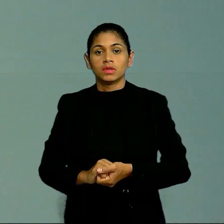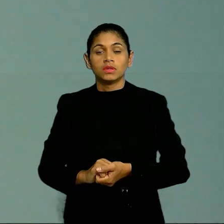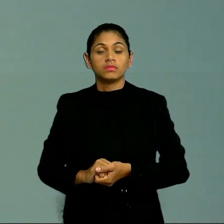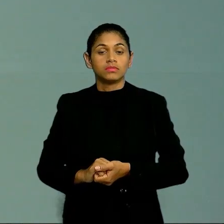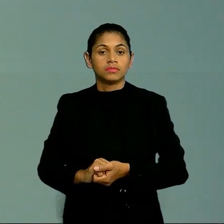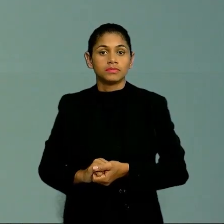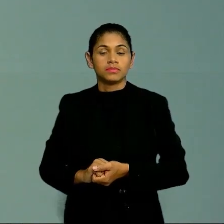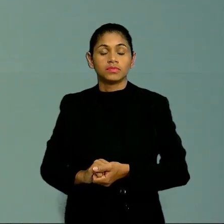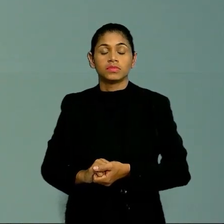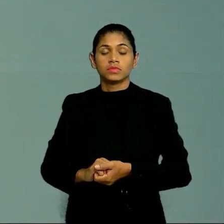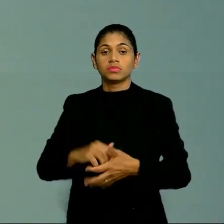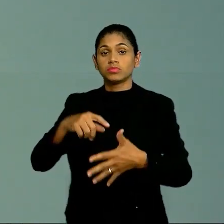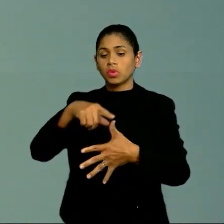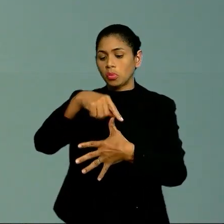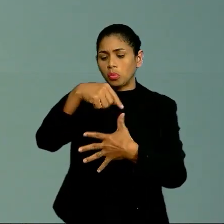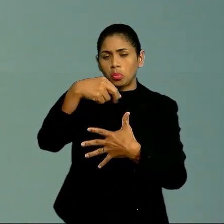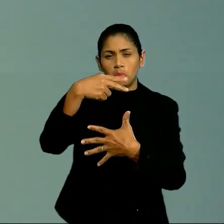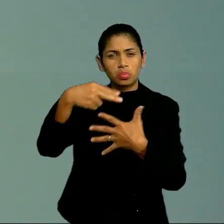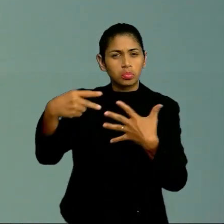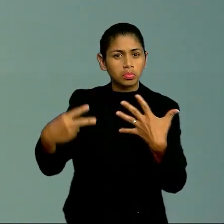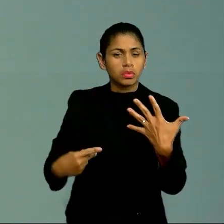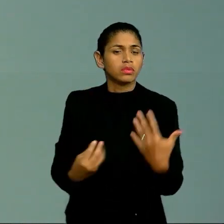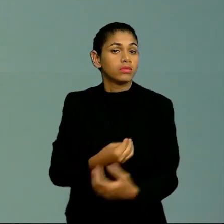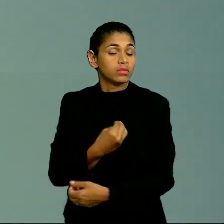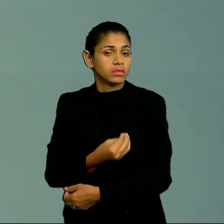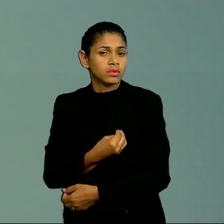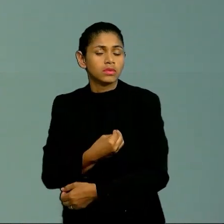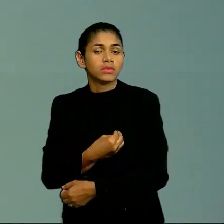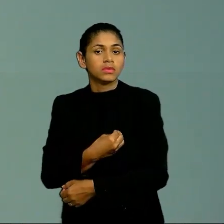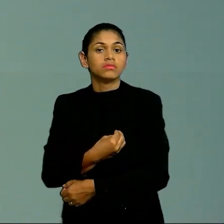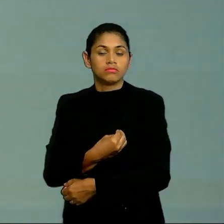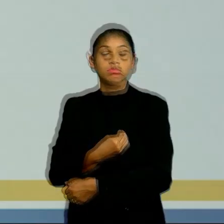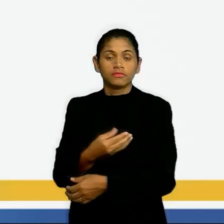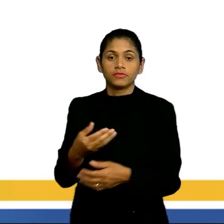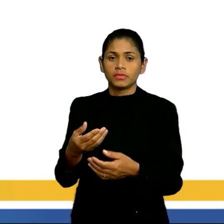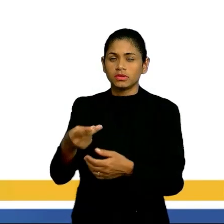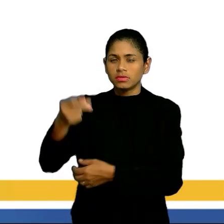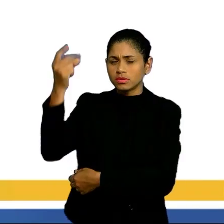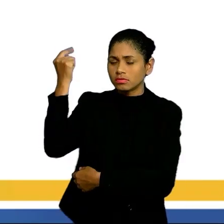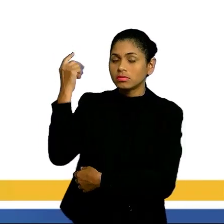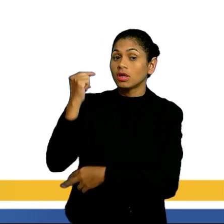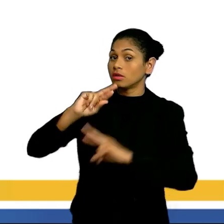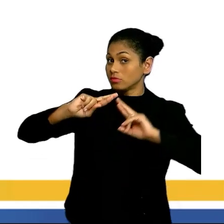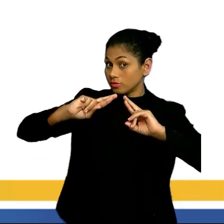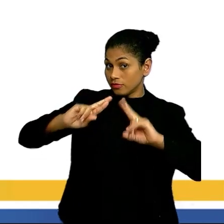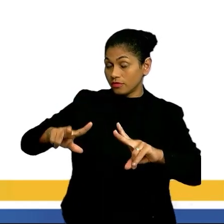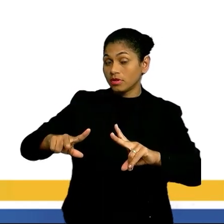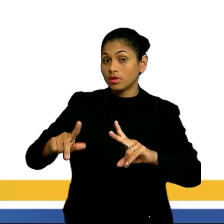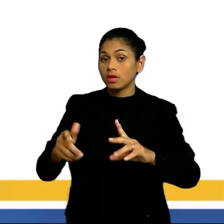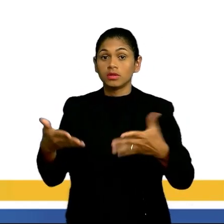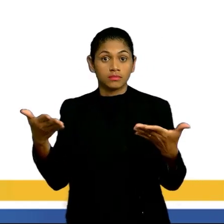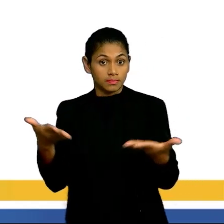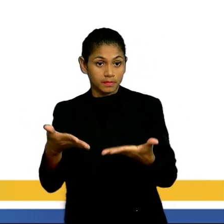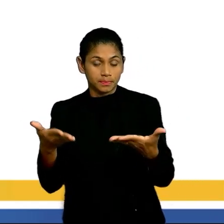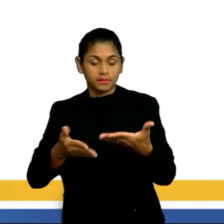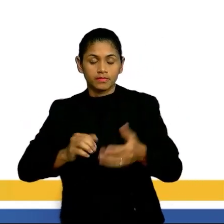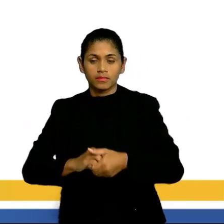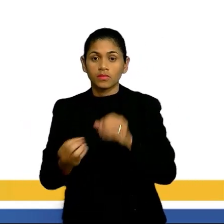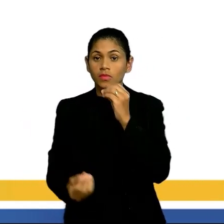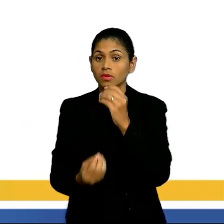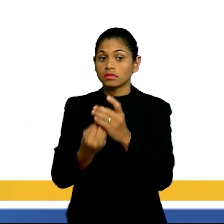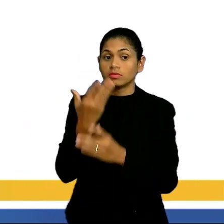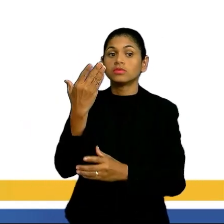viveram, milhões de anos atrás, são totalmente diferentes do que vivem hoje, tá? Então, com isso, surgiu as evidências